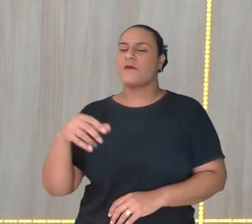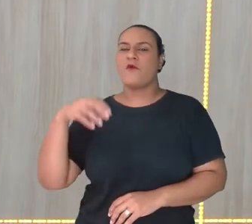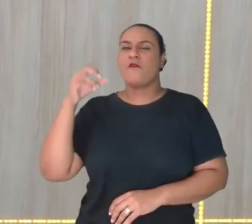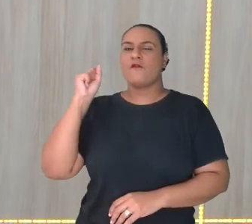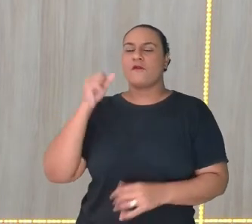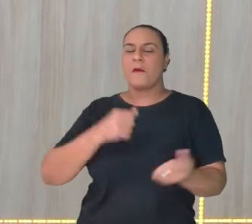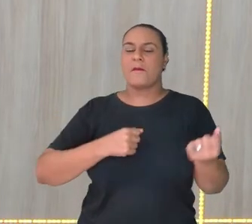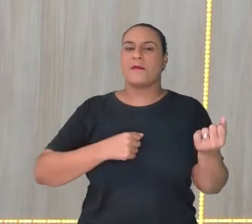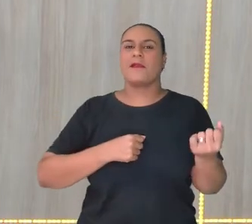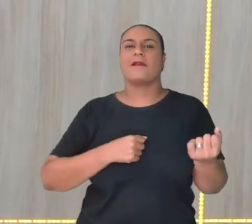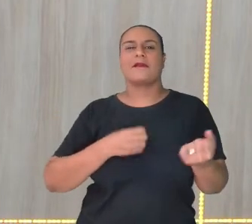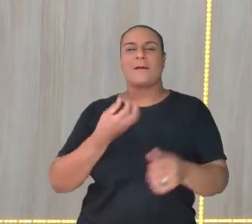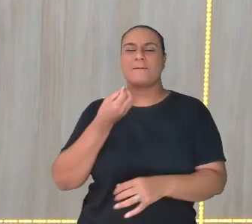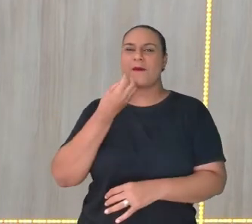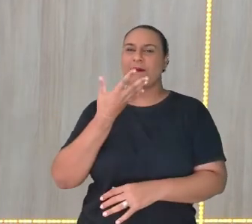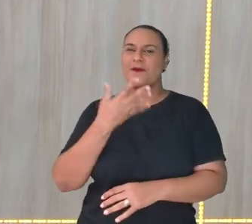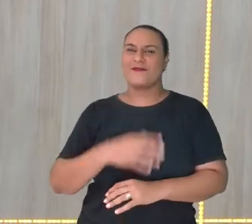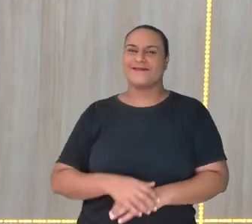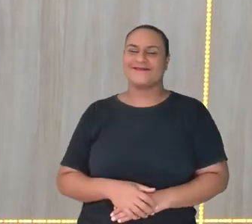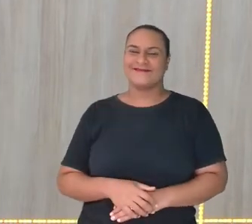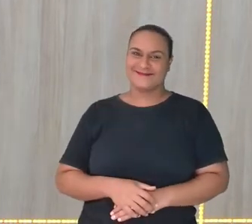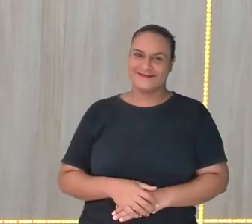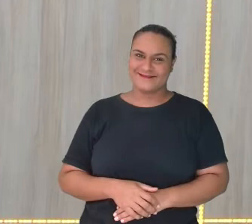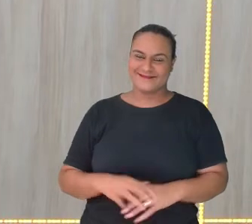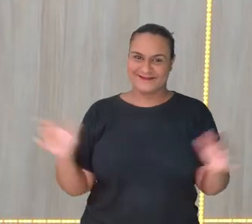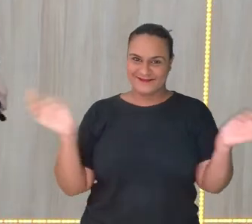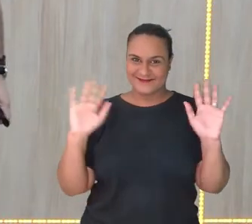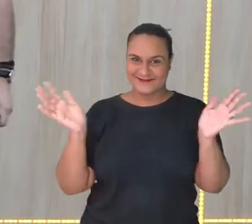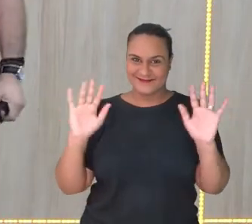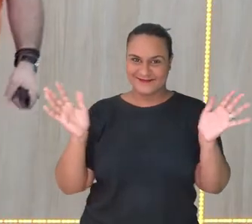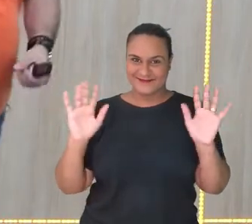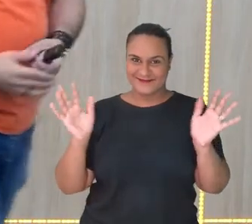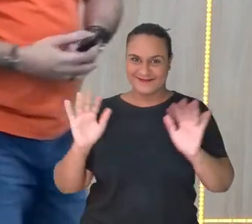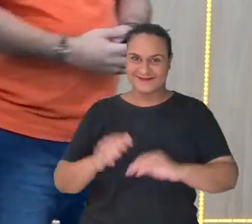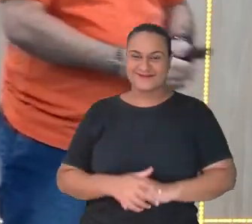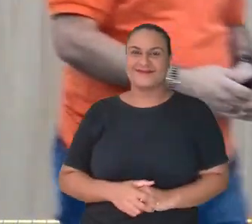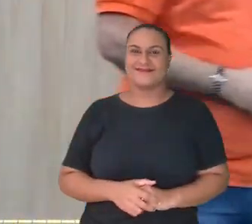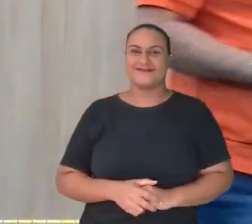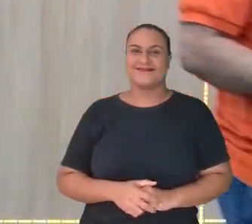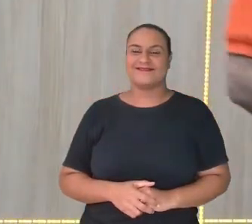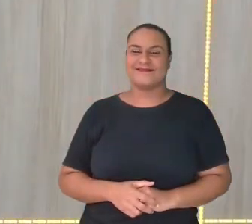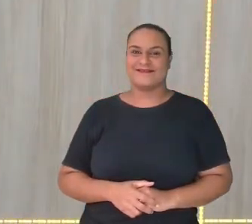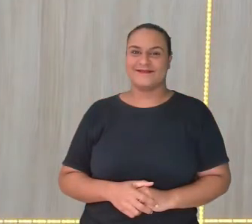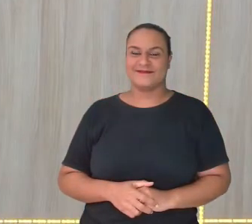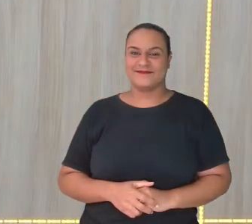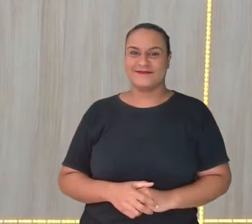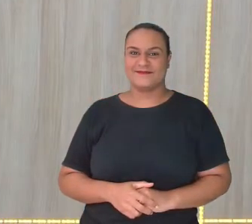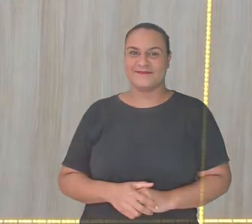breguinha, que um breguinha é bom demais, não é verdade, Billy Boy? Tchau, tchau, e eu fui.